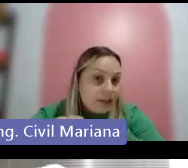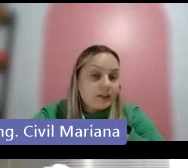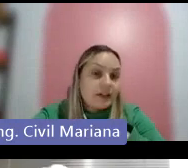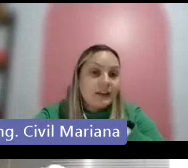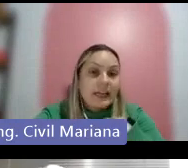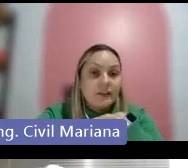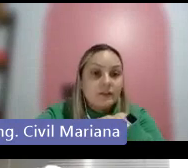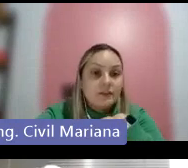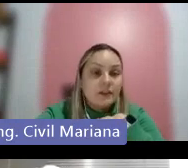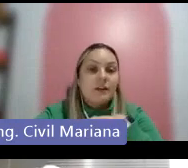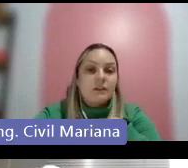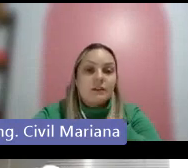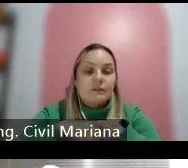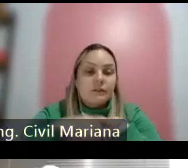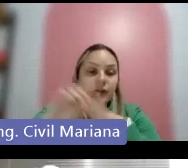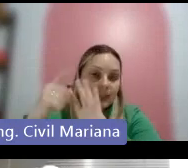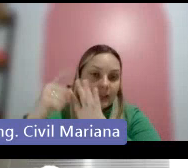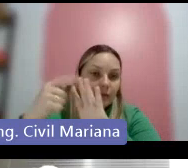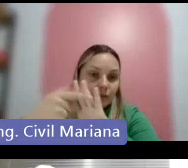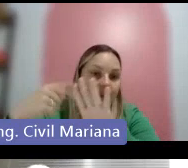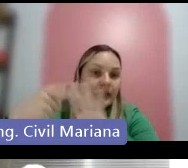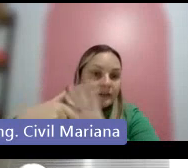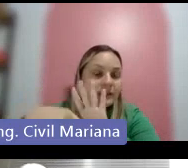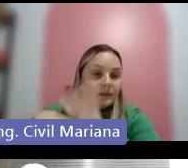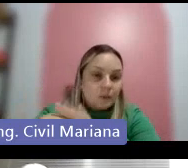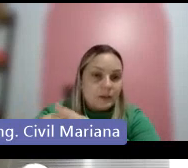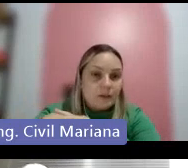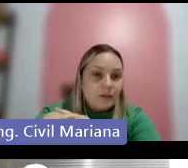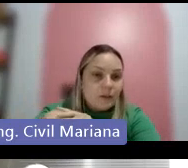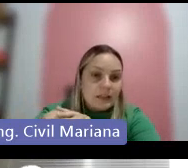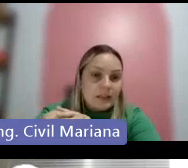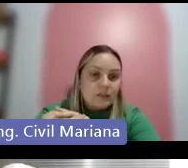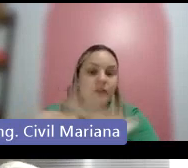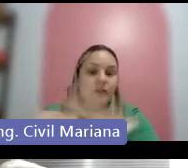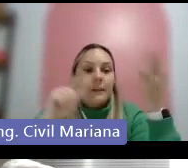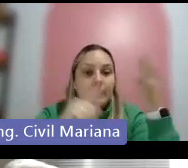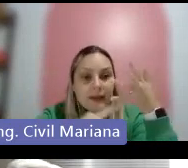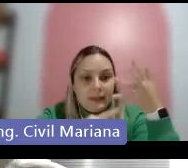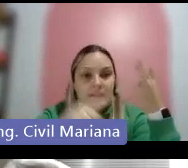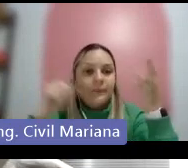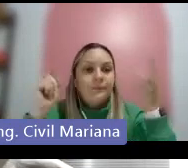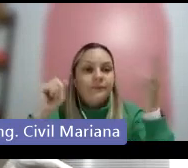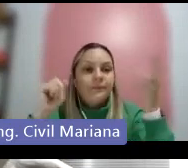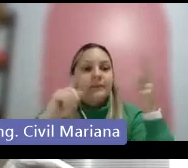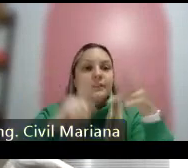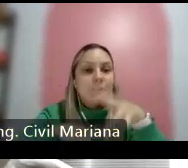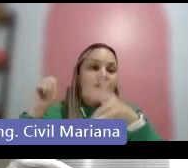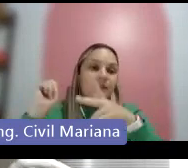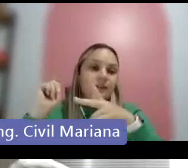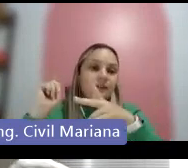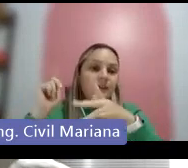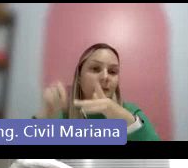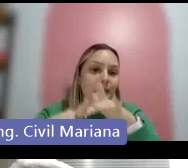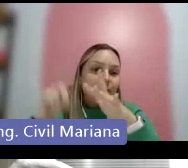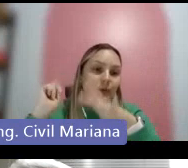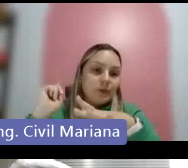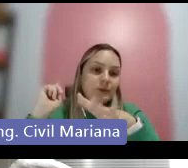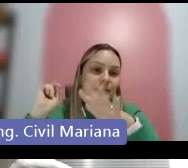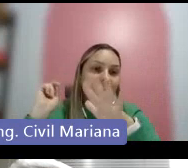procuram, engenheiros e arquitetos. Vou falar alguns estados do pessoal que eu atendo: Bahia, Espírito